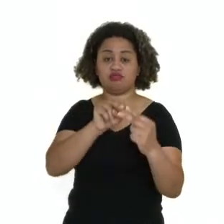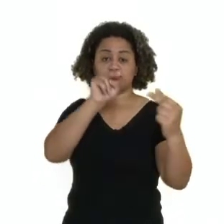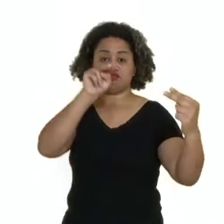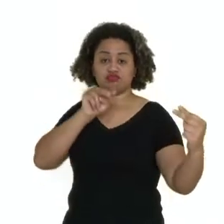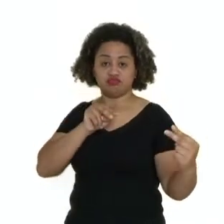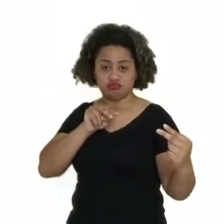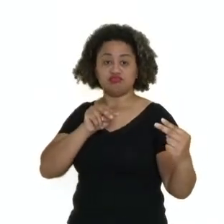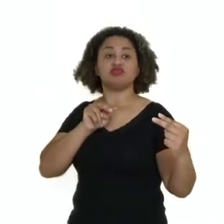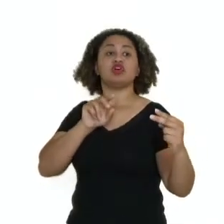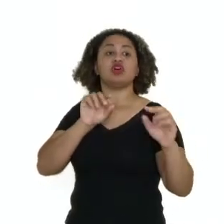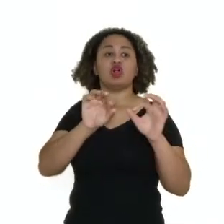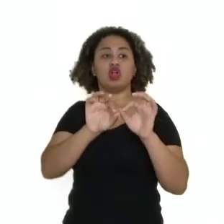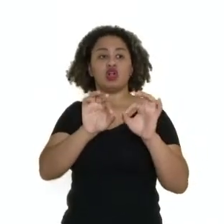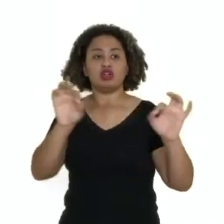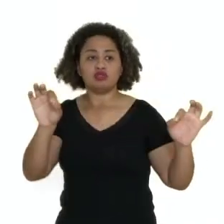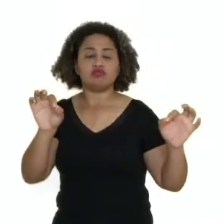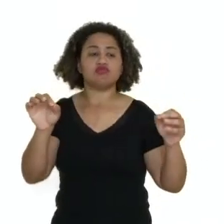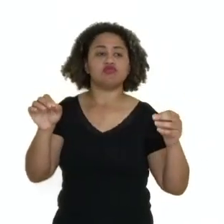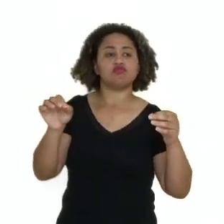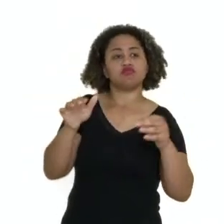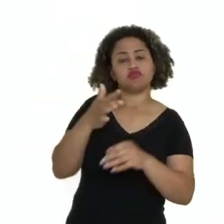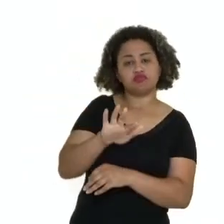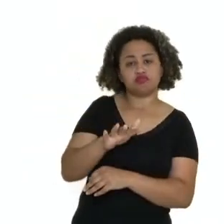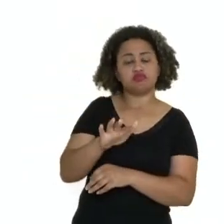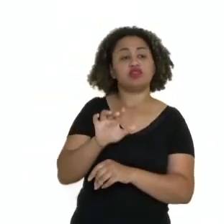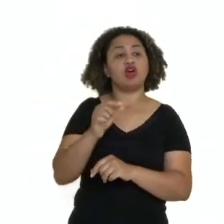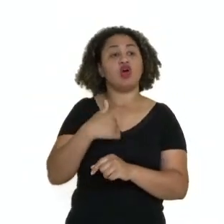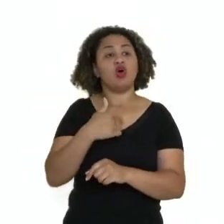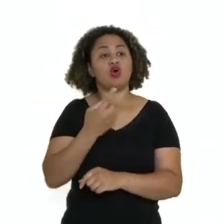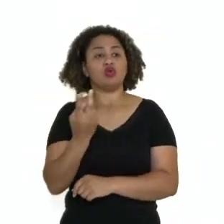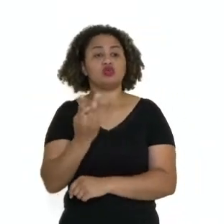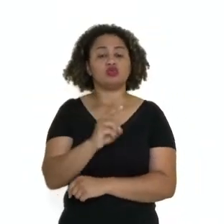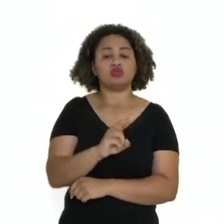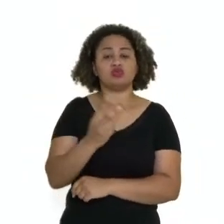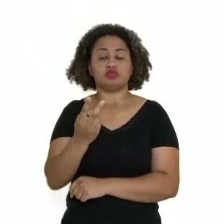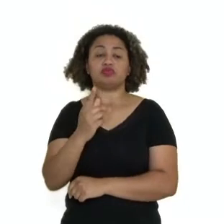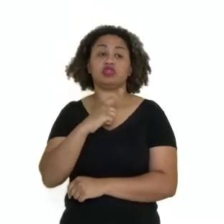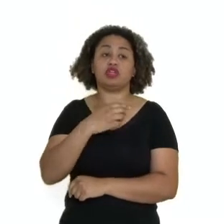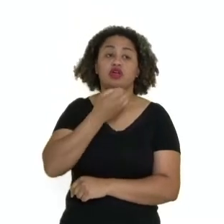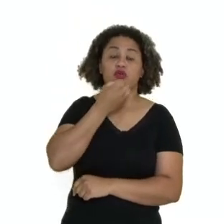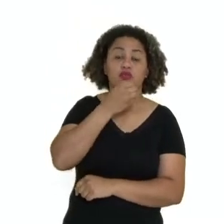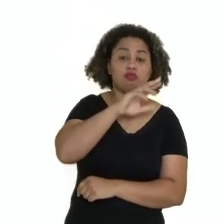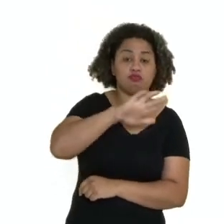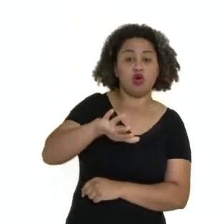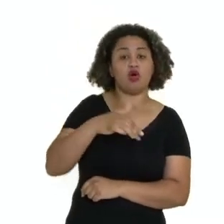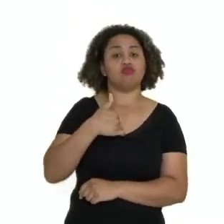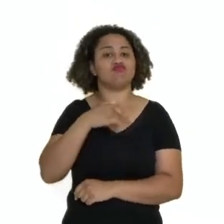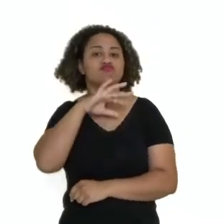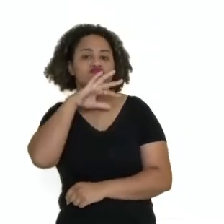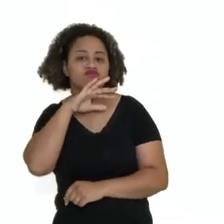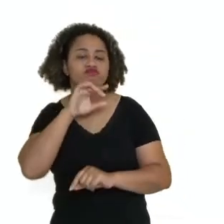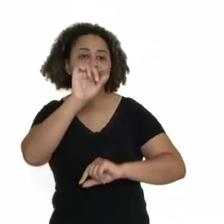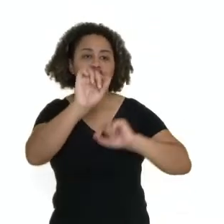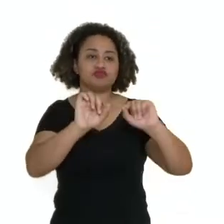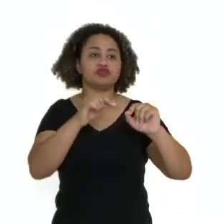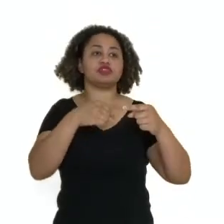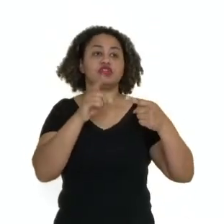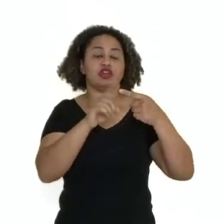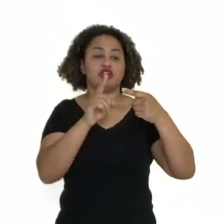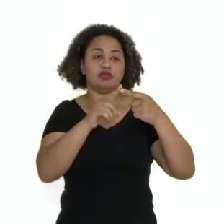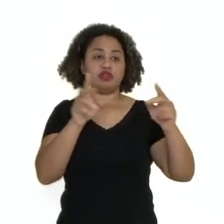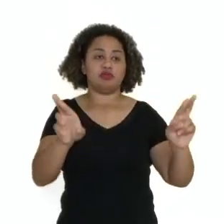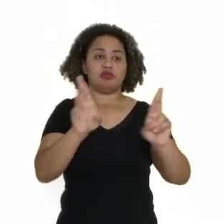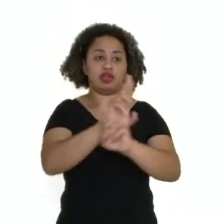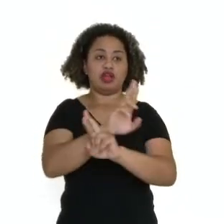virtual, assimétrica e assimétrica, e ambas com seus prós e contras. Enquanto a primeira se baseia na relação